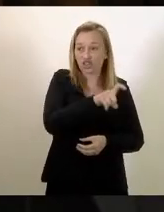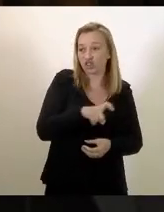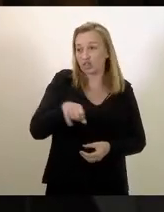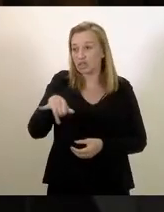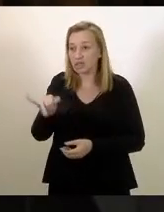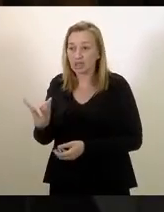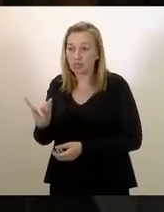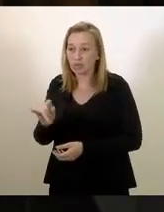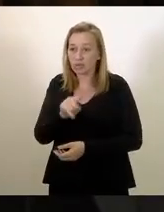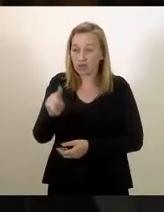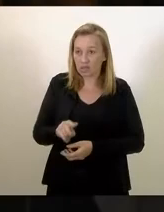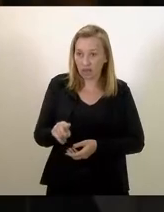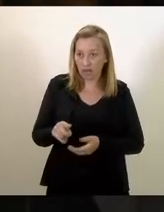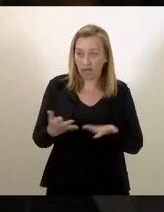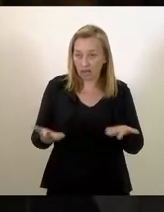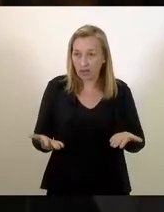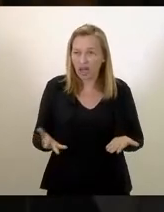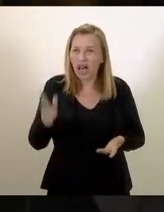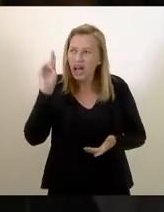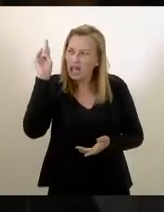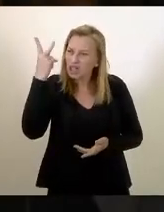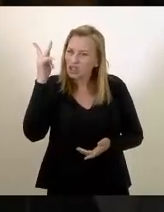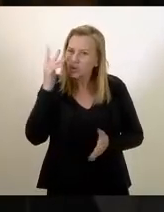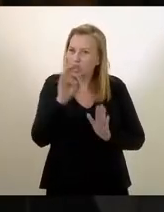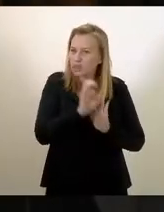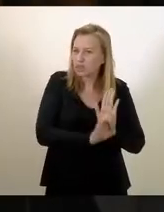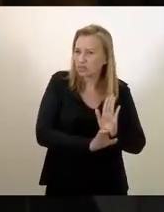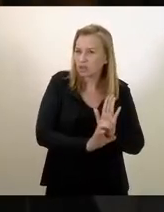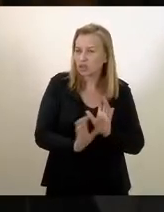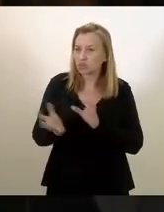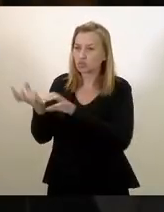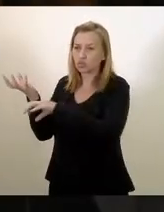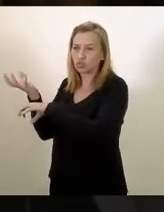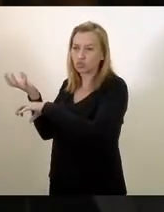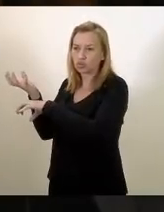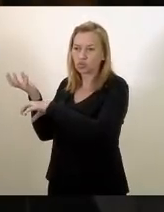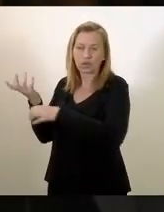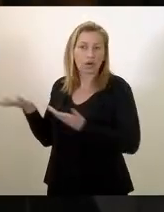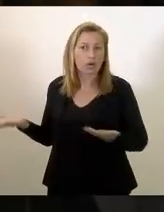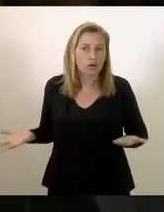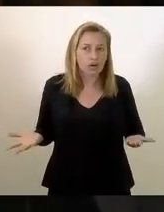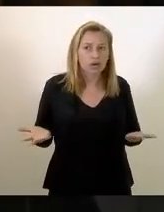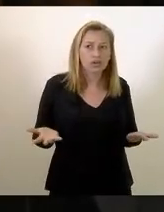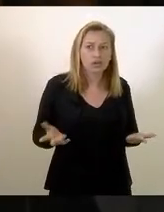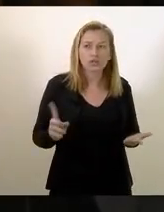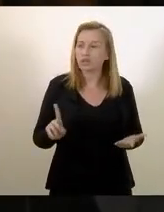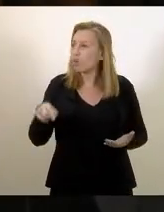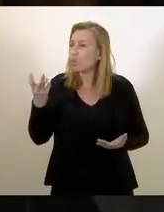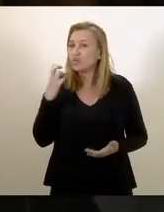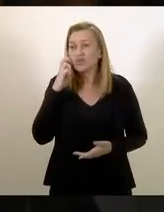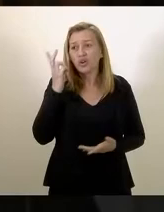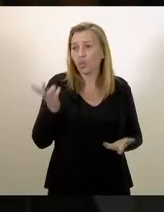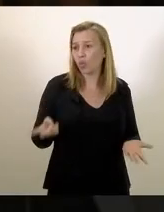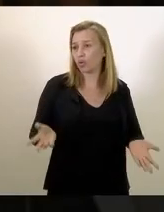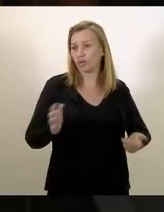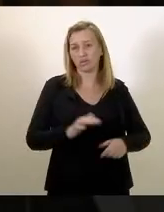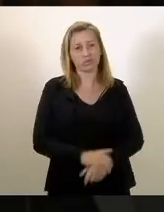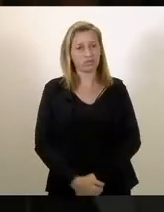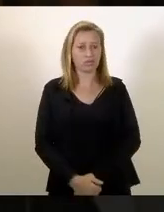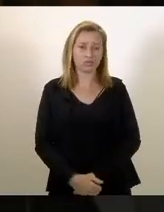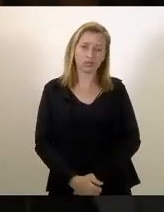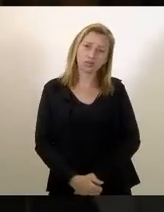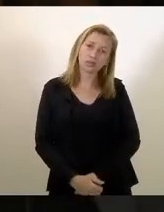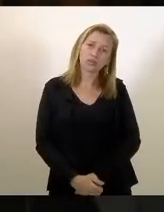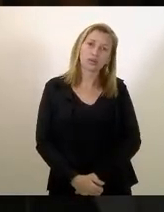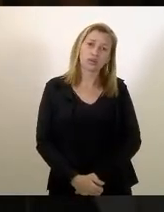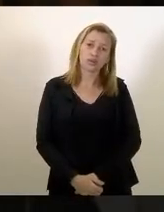história das emendas do orçamento no congresso nacional são outra vergonha outra